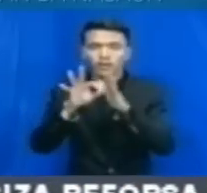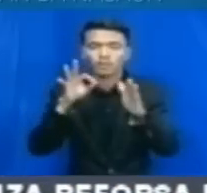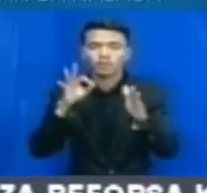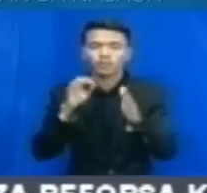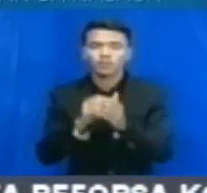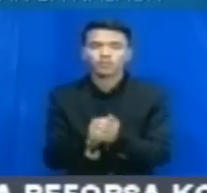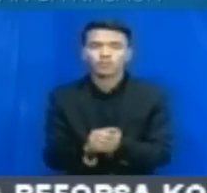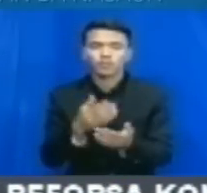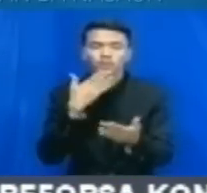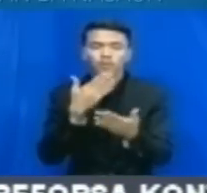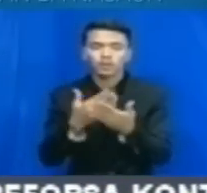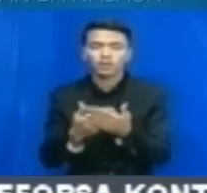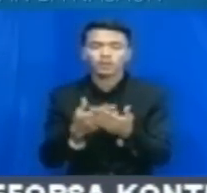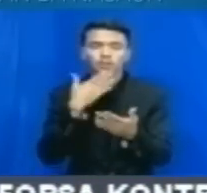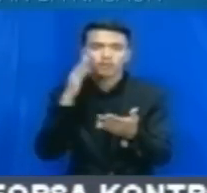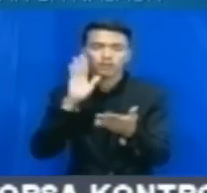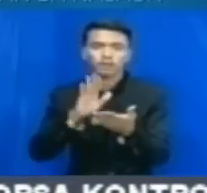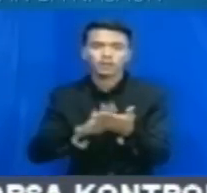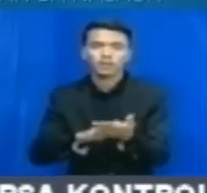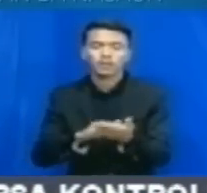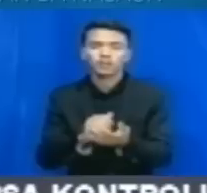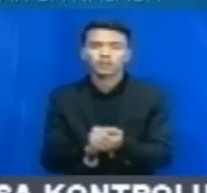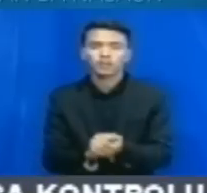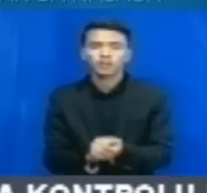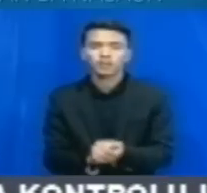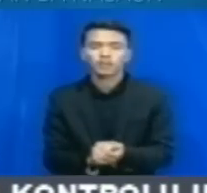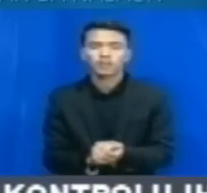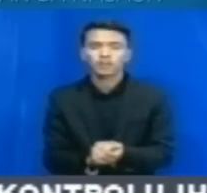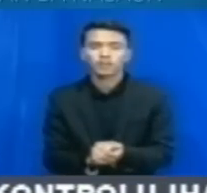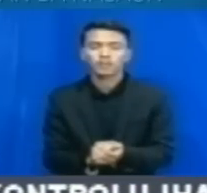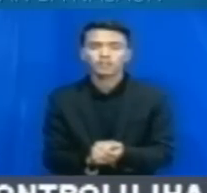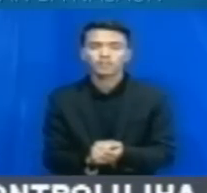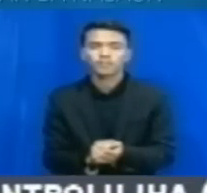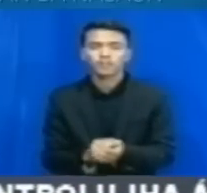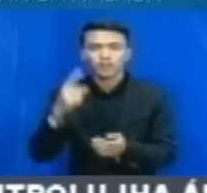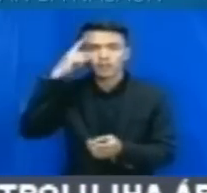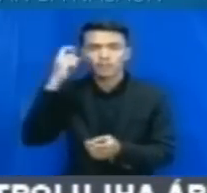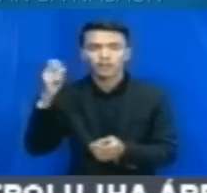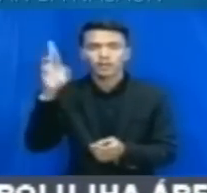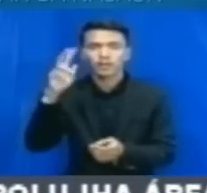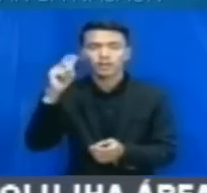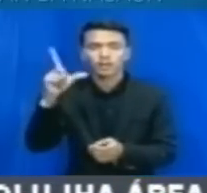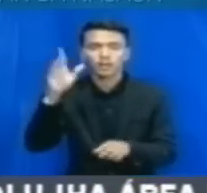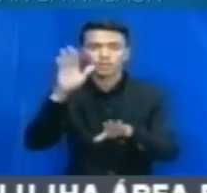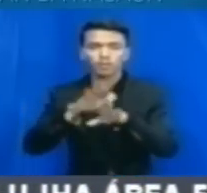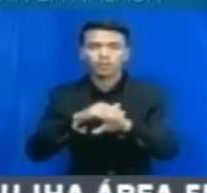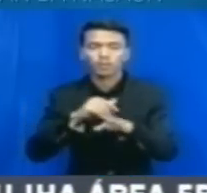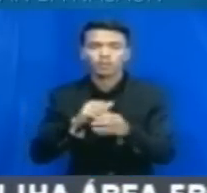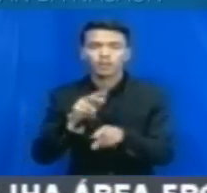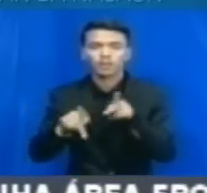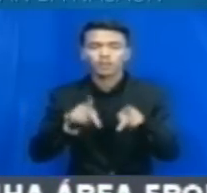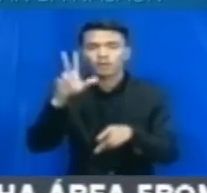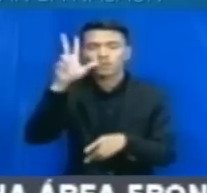tama balun dia decisão idane adequado e balun hate de kata decisão idane la adequado. Tama ne RTTL convida ona a baina kana